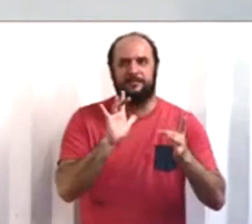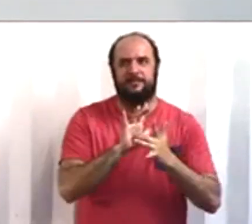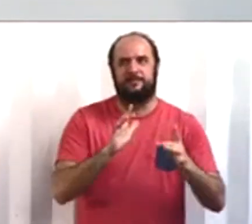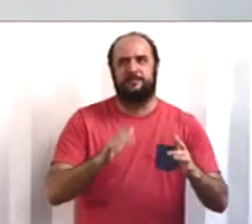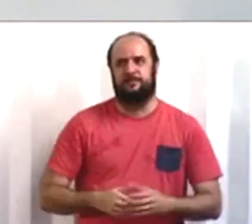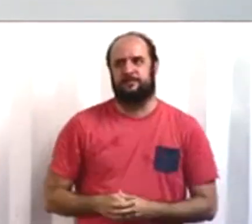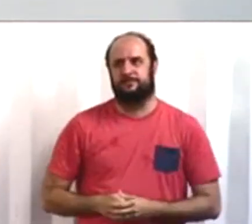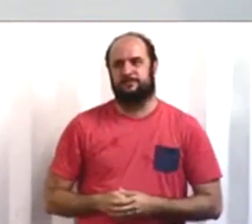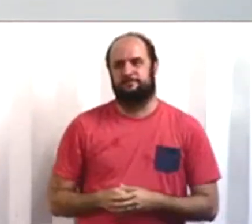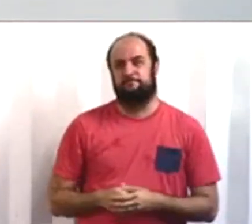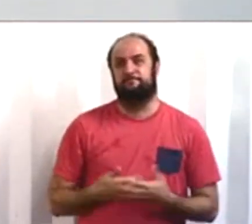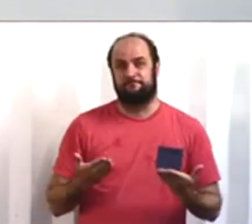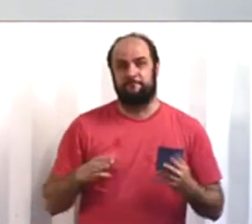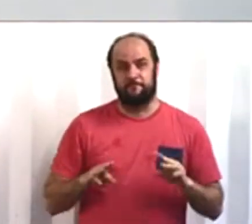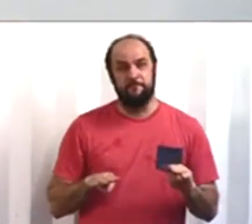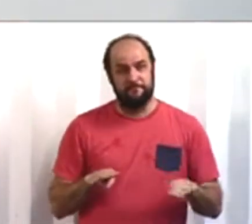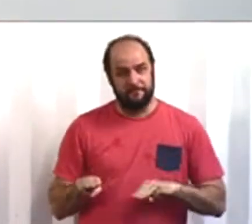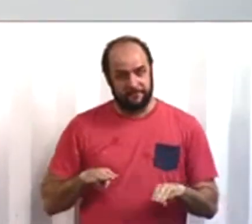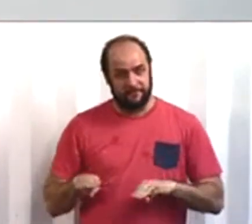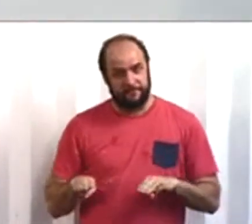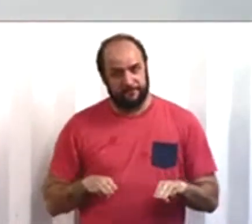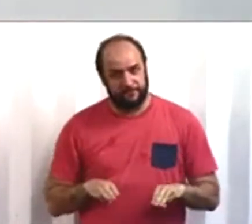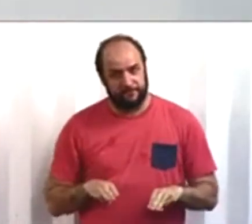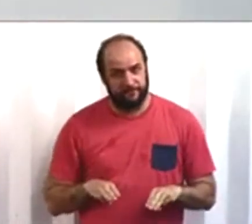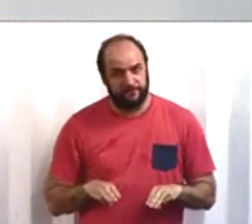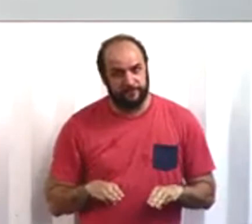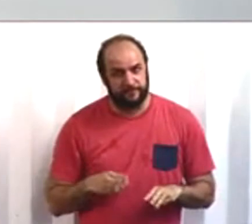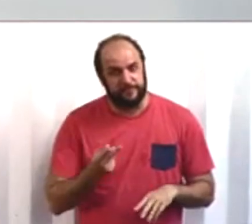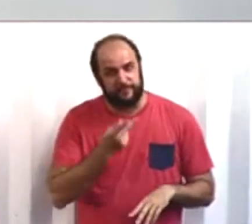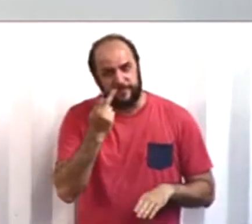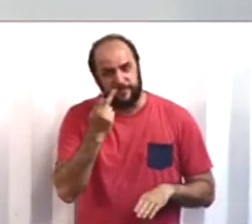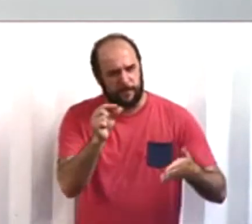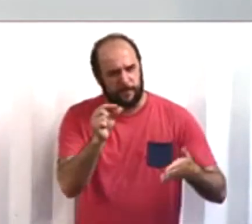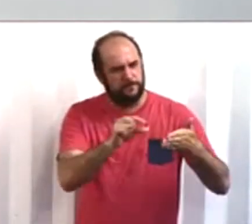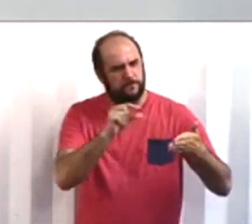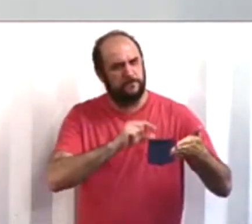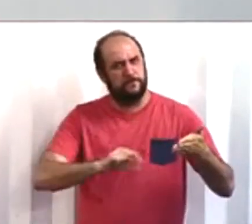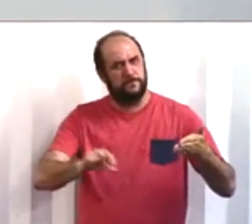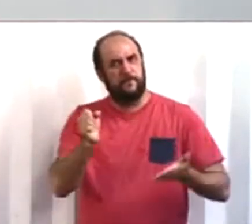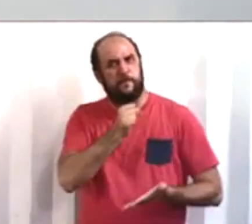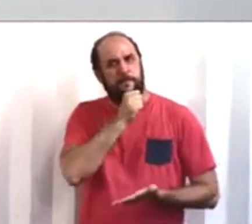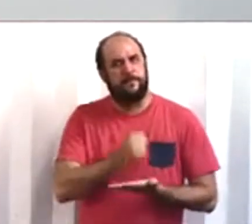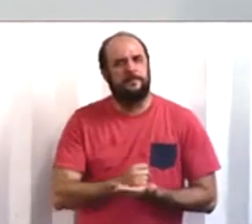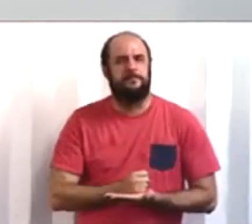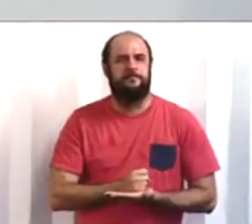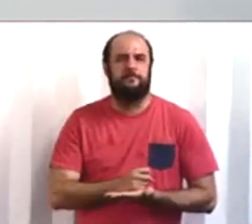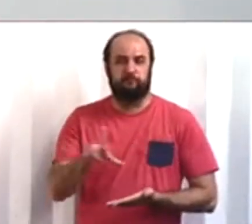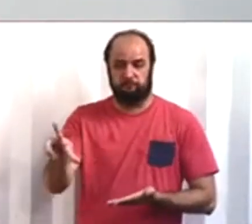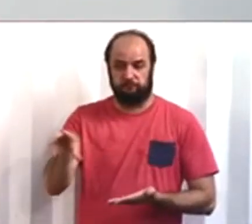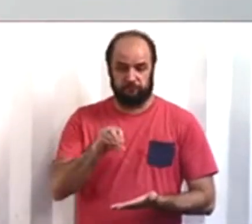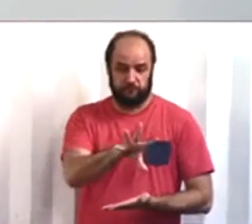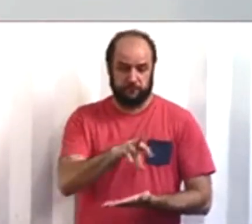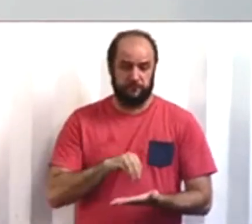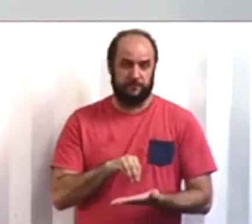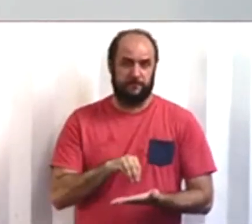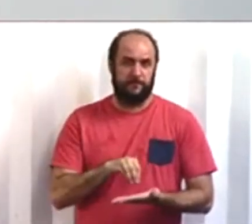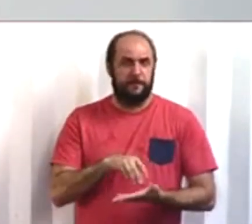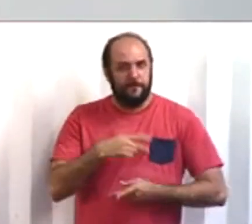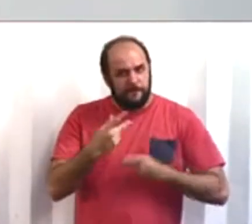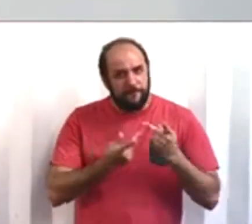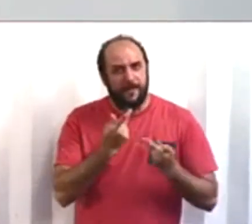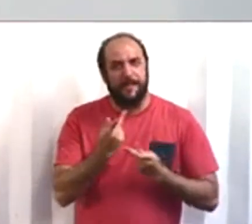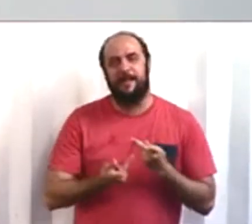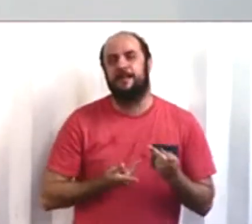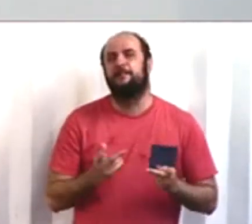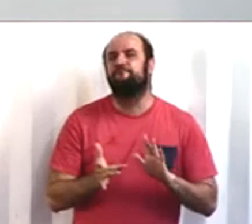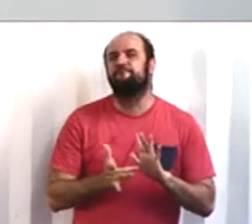O evangelista Marcos usa duas passagens bíblicas do Antigo Testamento para falar